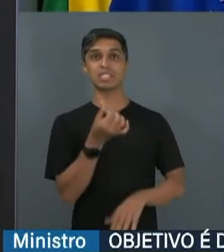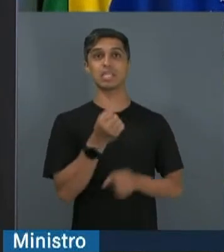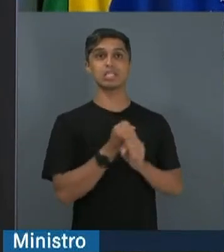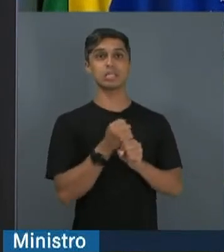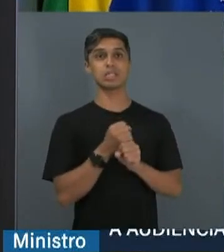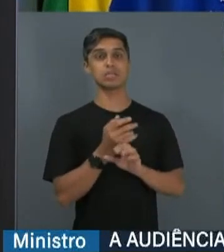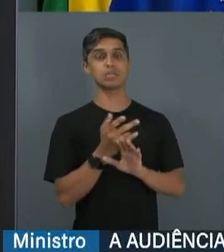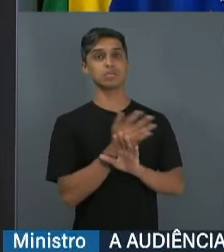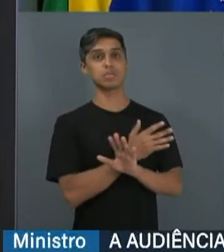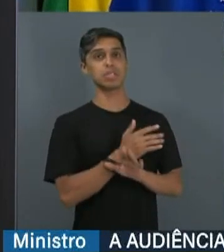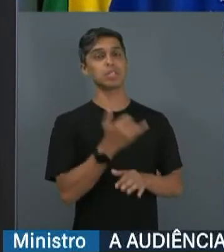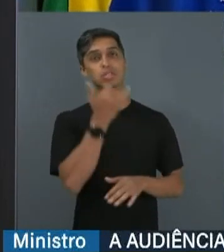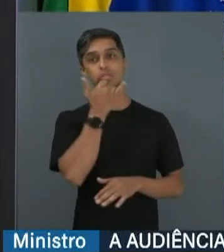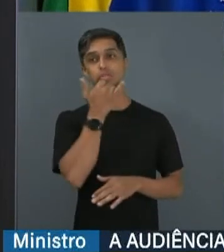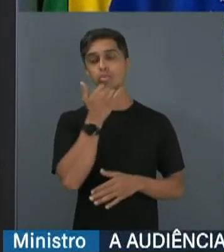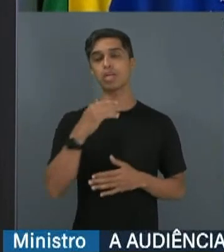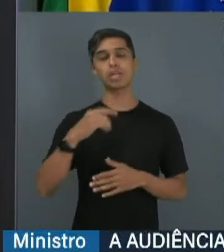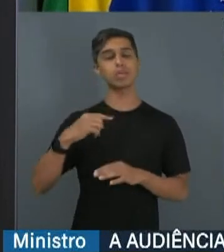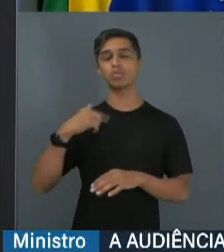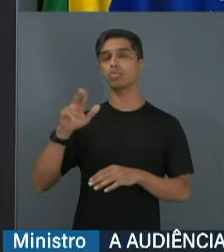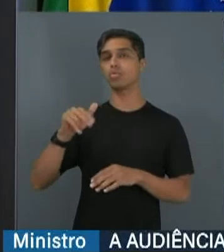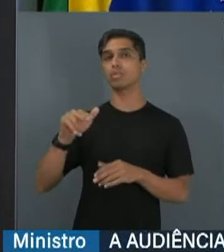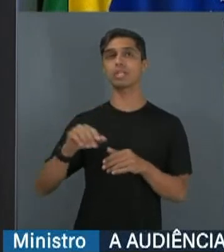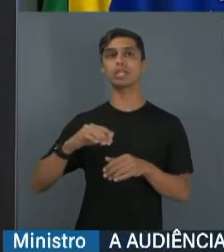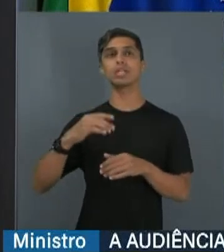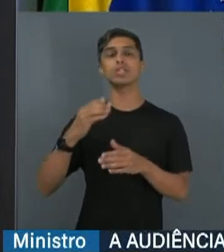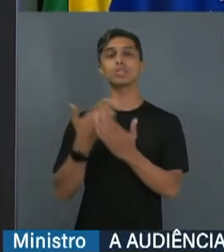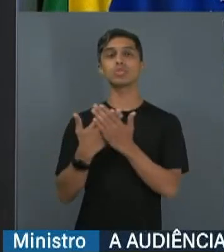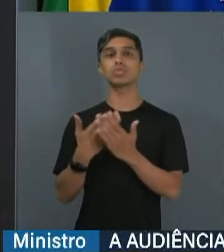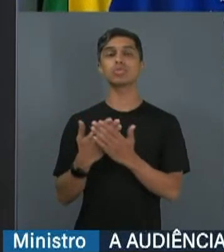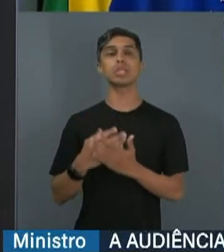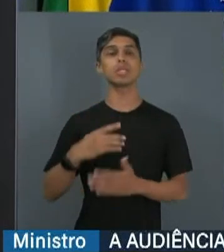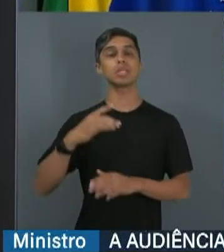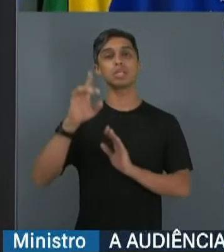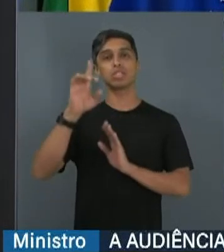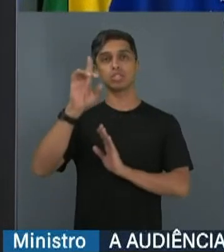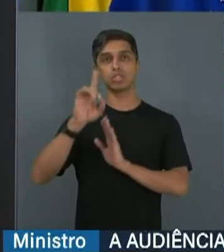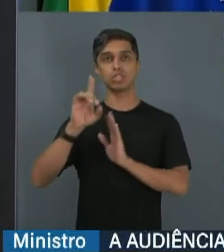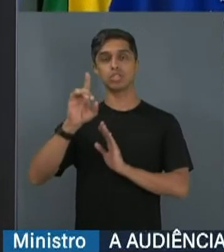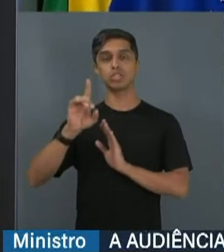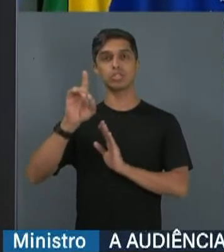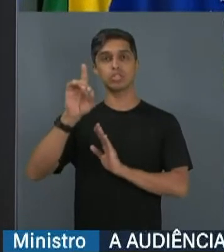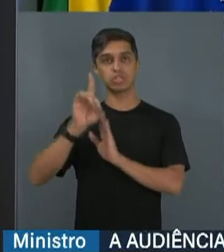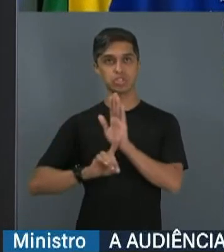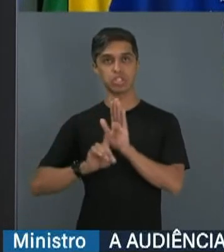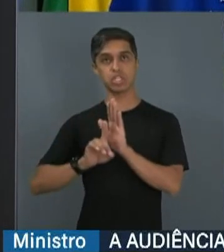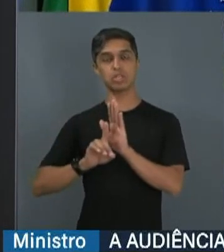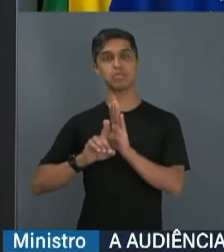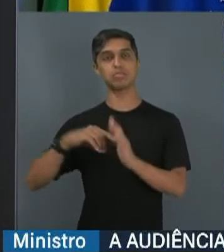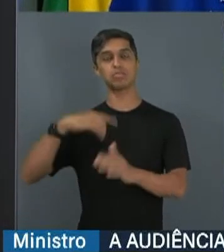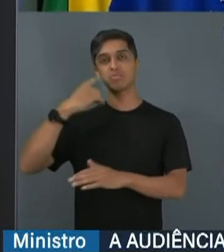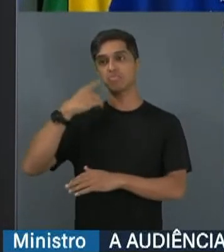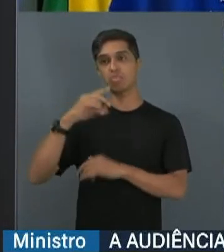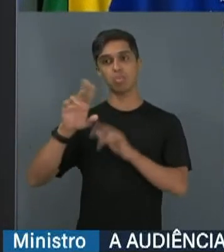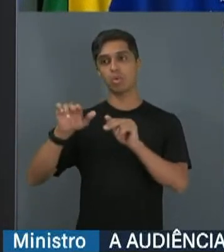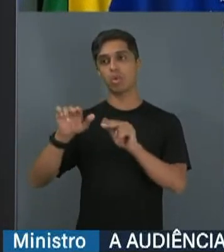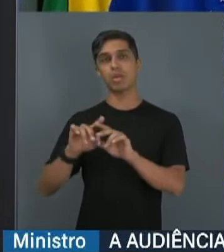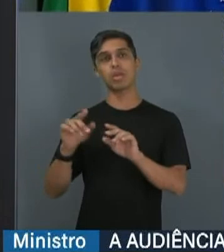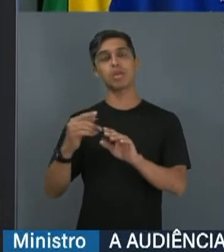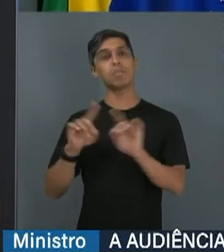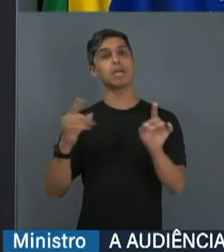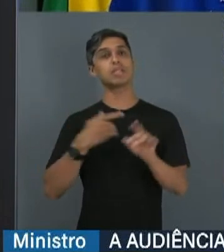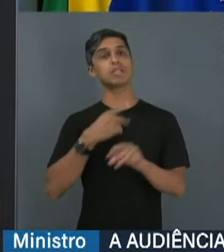Olha, eu não fiz direito na minha vida. Eu fui por outro caminho. Mas eu digo uma coisa para as